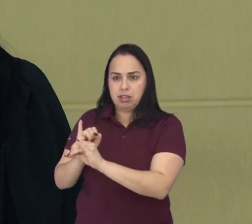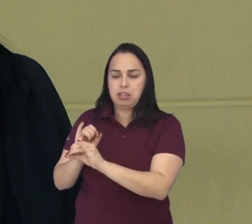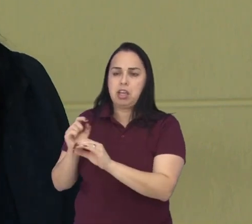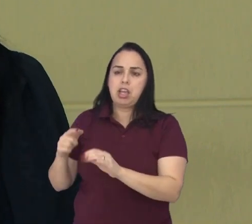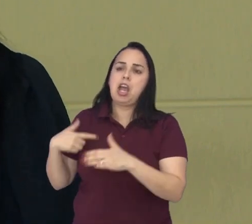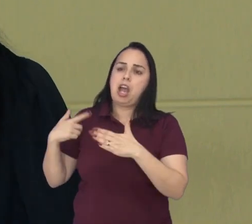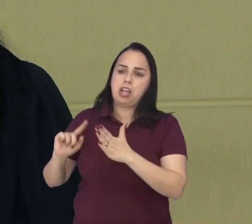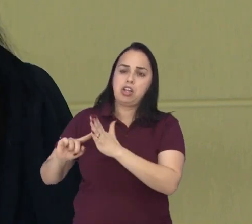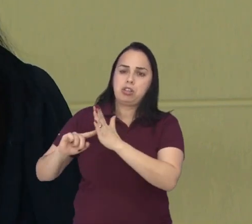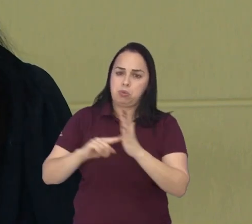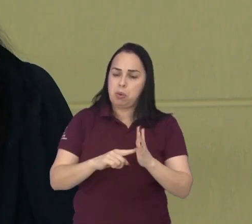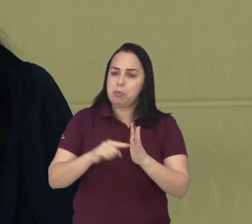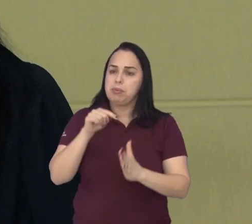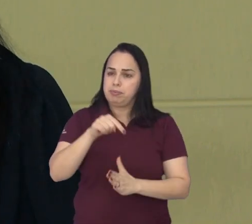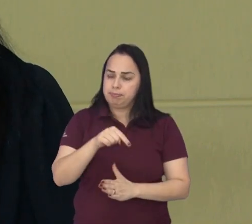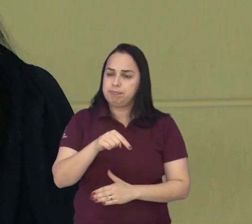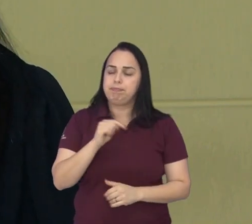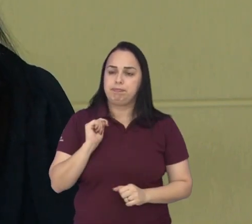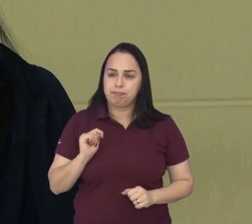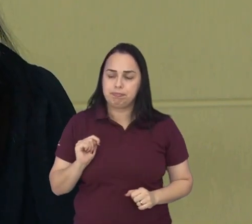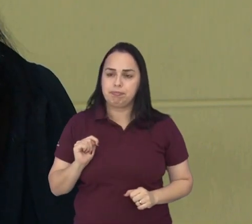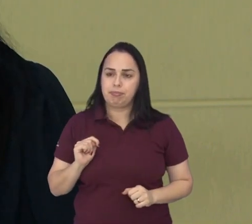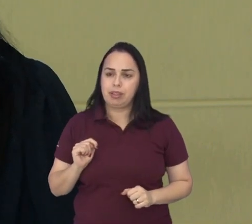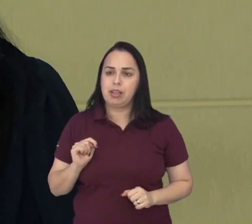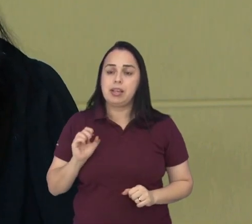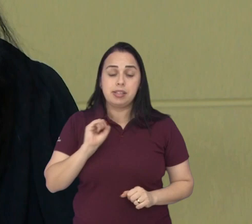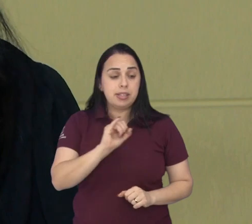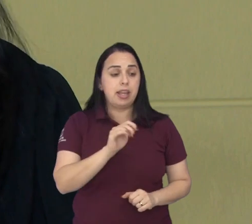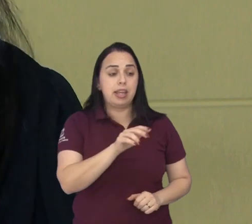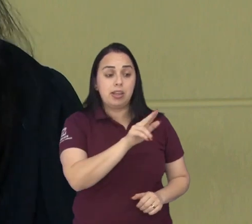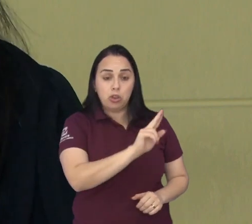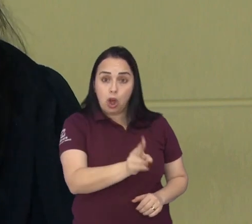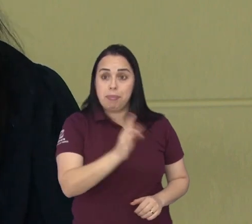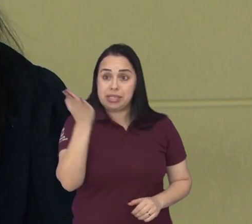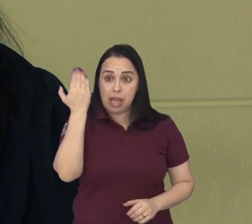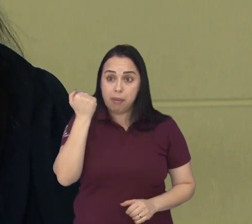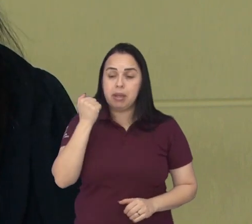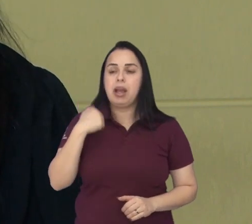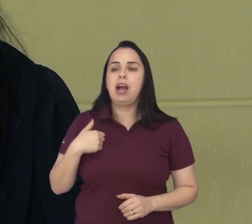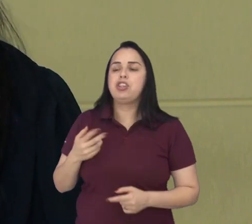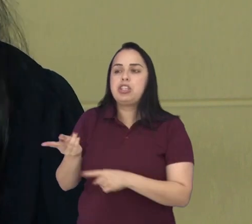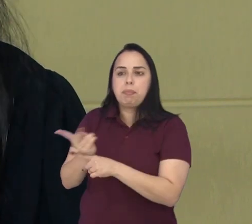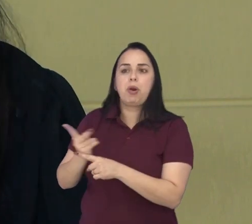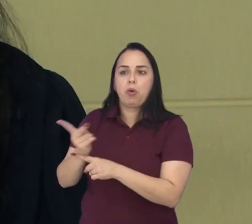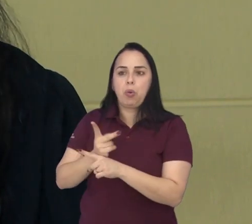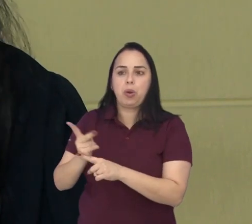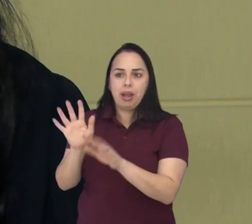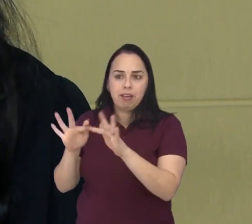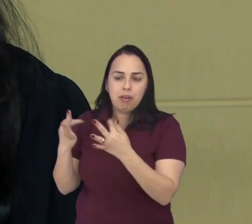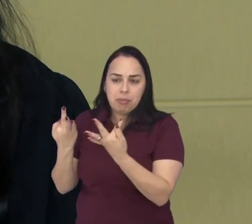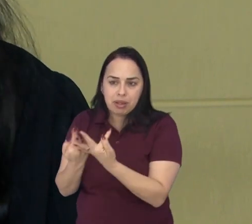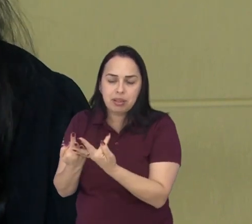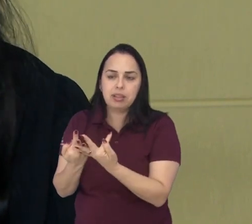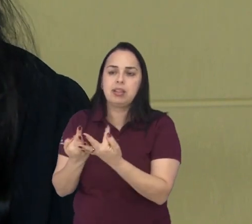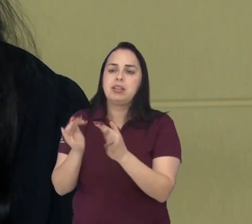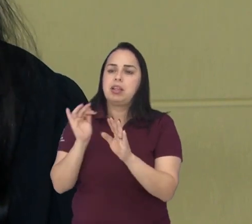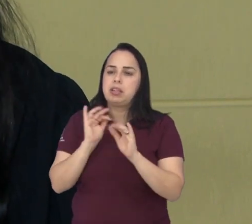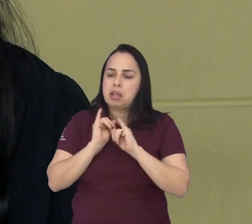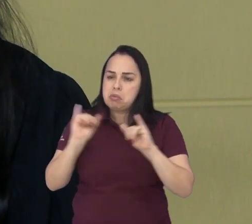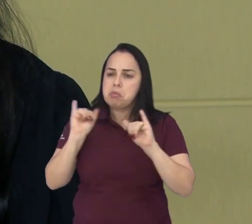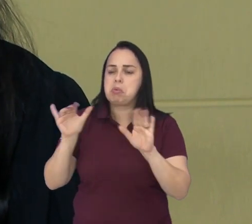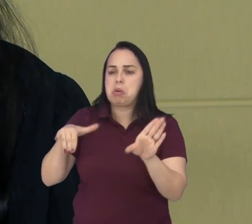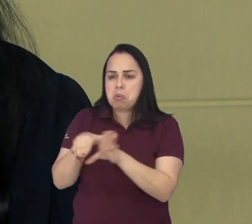e faz as denúncias pertinentes quando a vítima tem os dados conhecidos. Ou então vamos através da